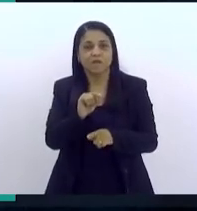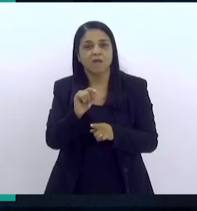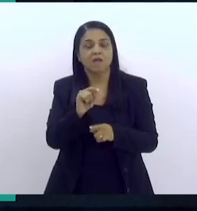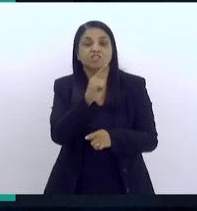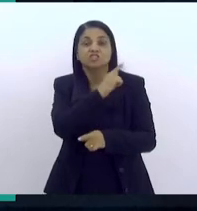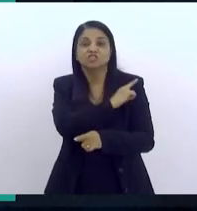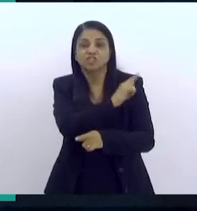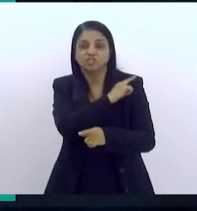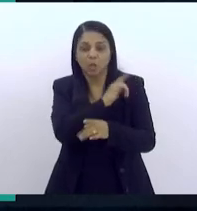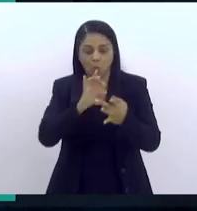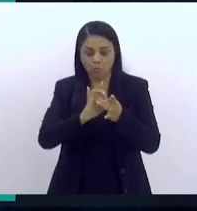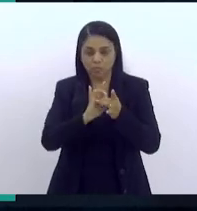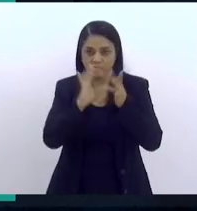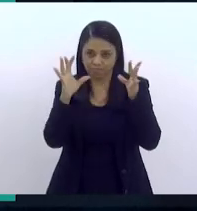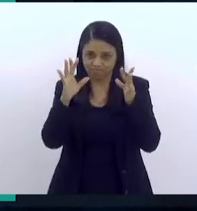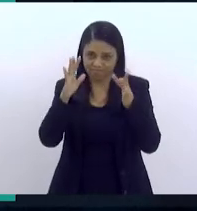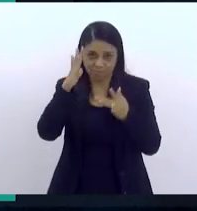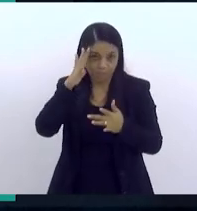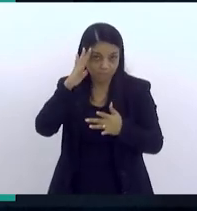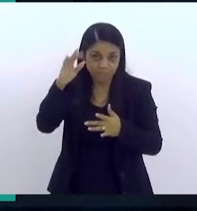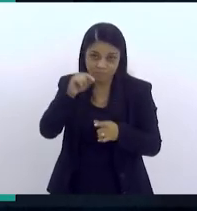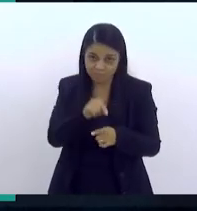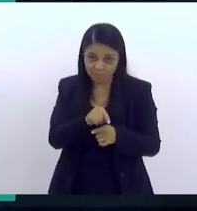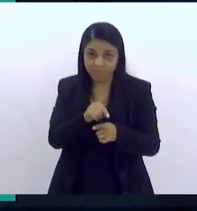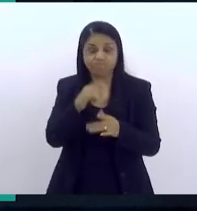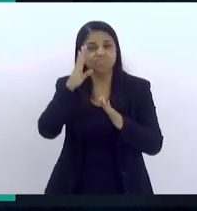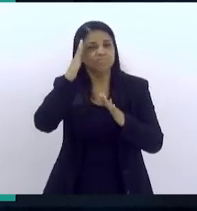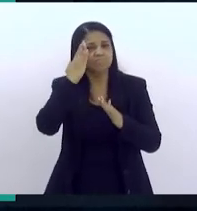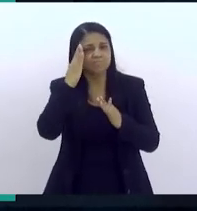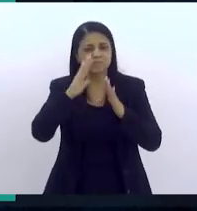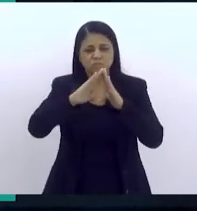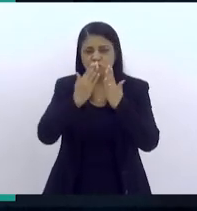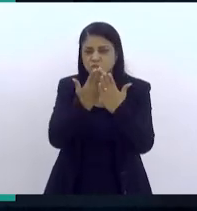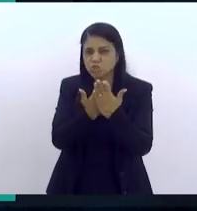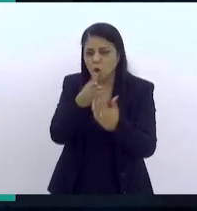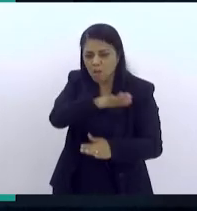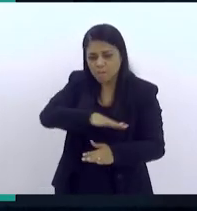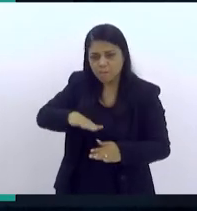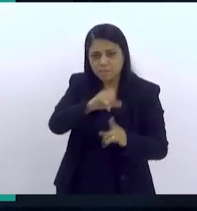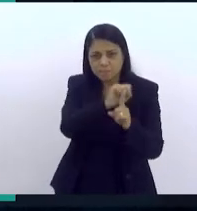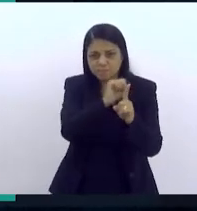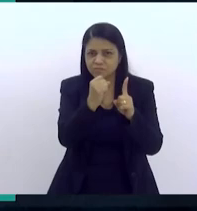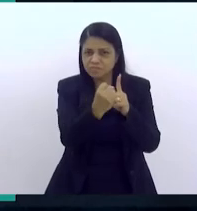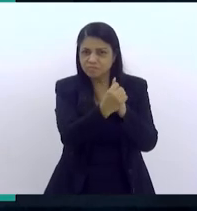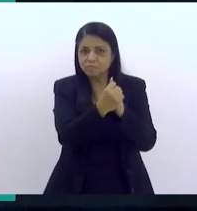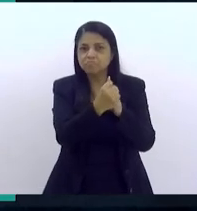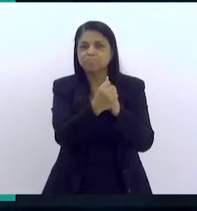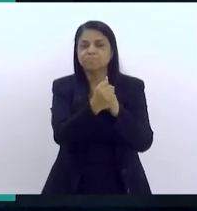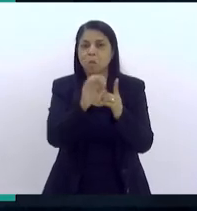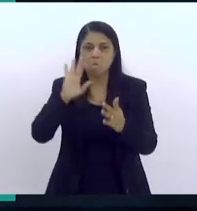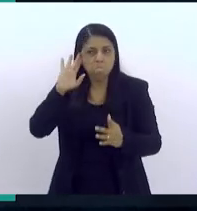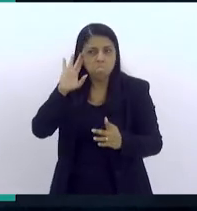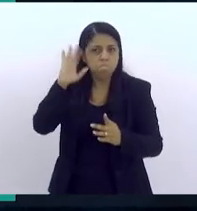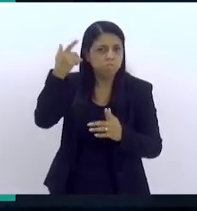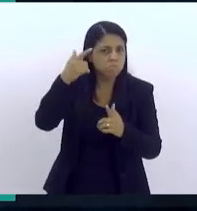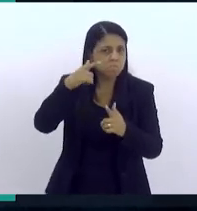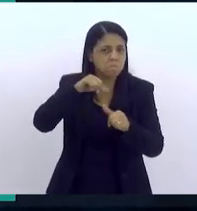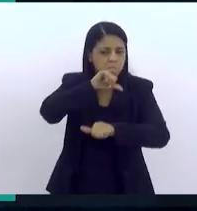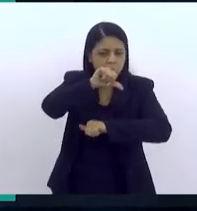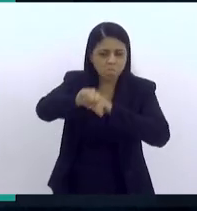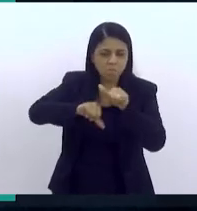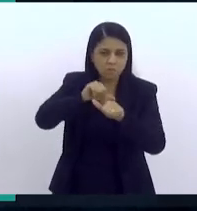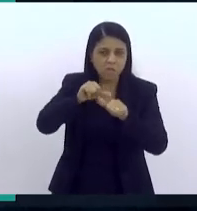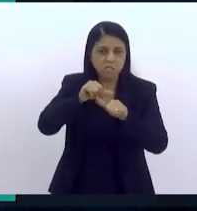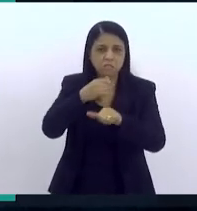democrática e entendendo que a escola é um espaço físico e social que é capaz de promover mudanças de atitude e